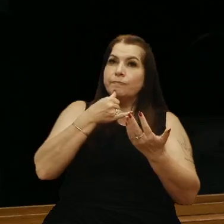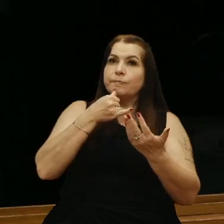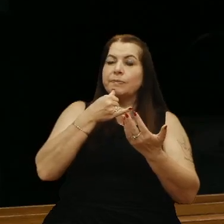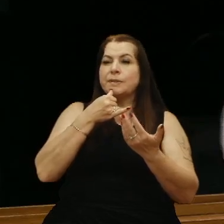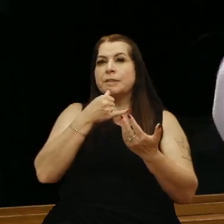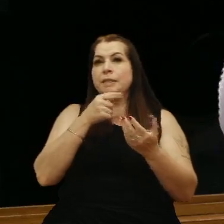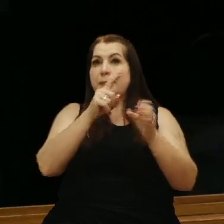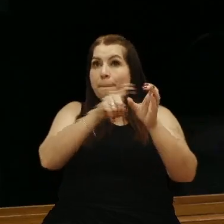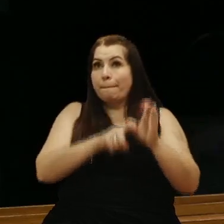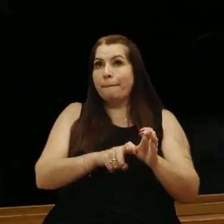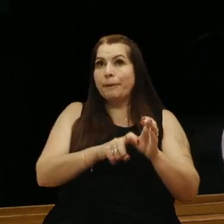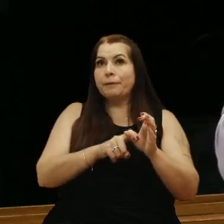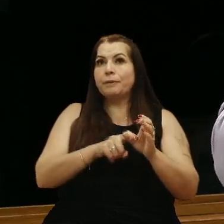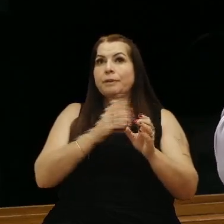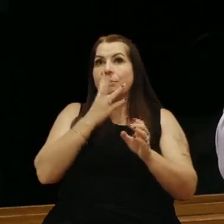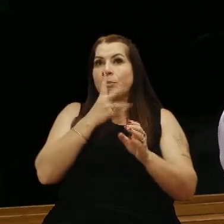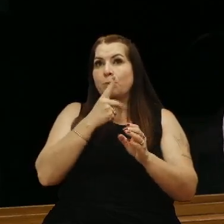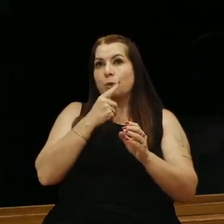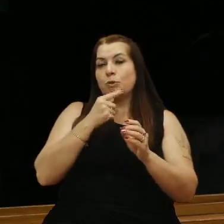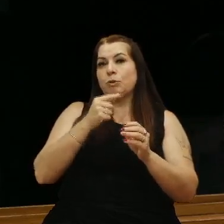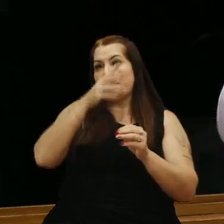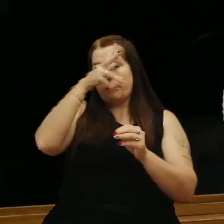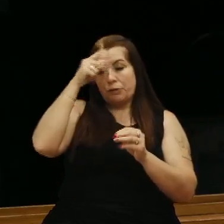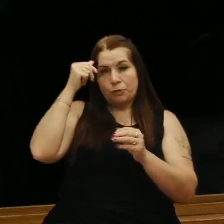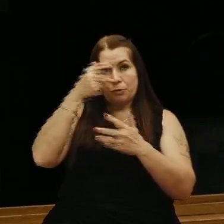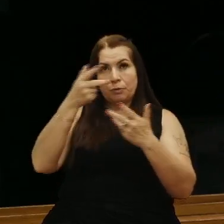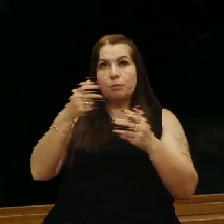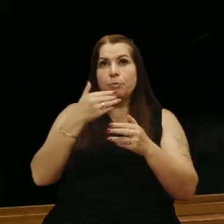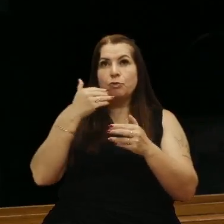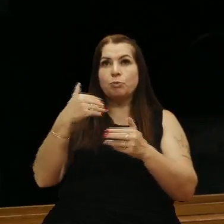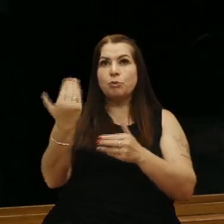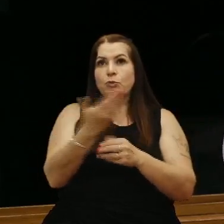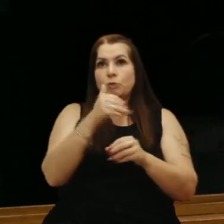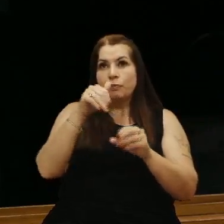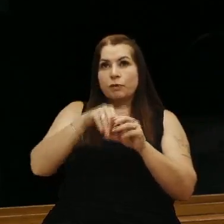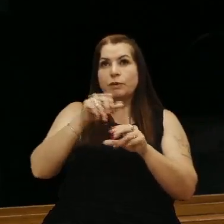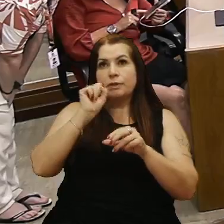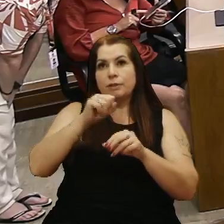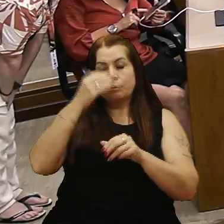reféns da lentidão da máquina pública, presidente. Por isso, convocamos todos a votarem sim. Obrigado.